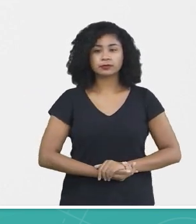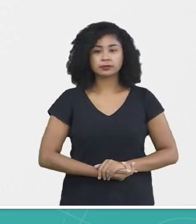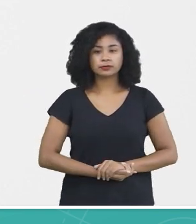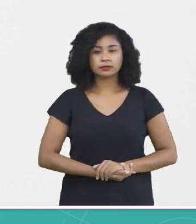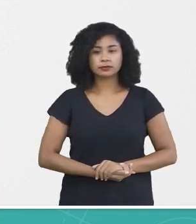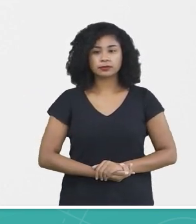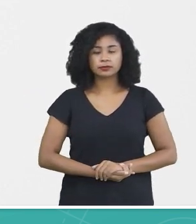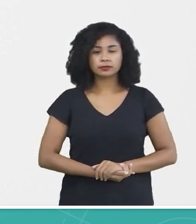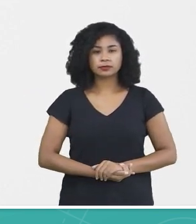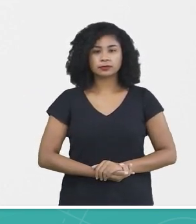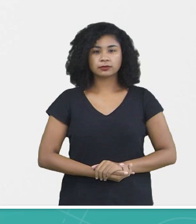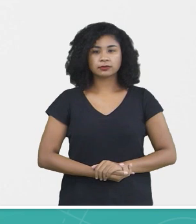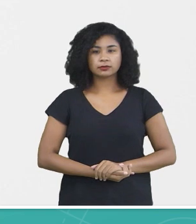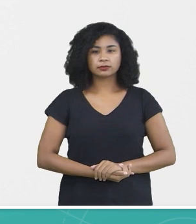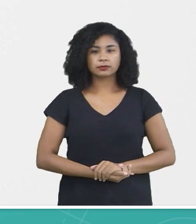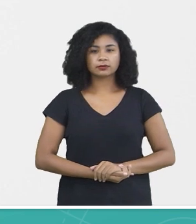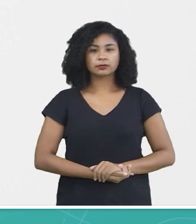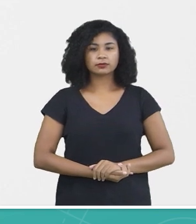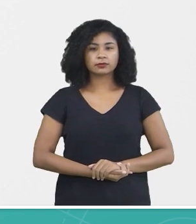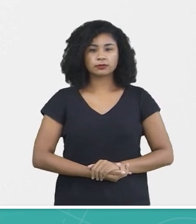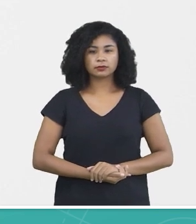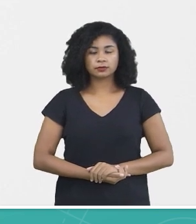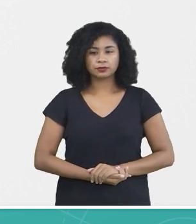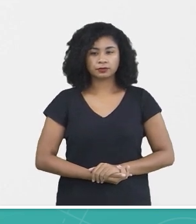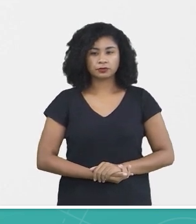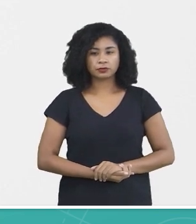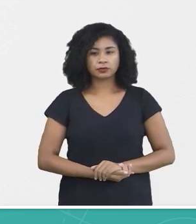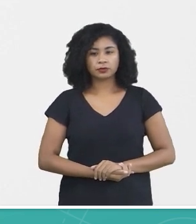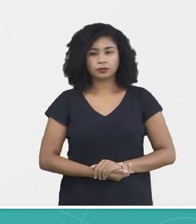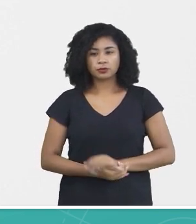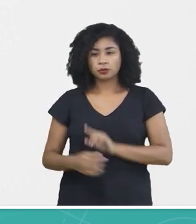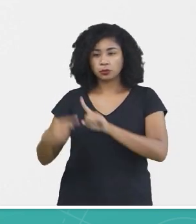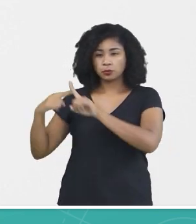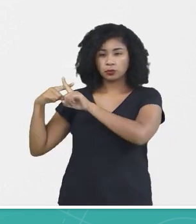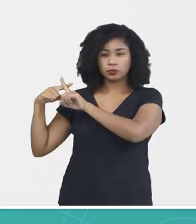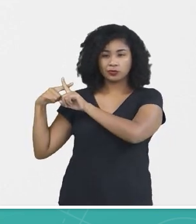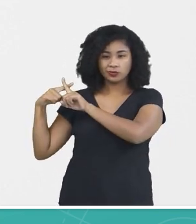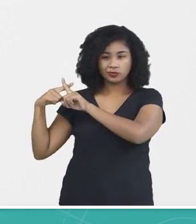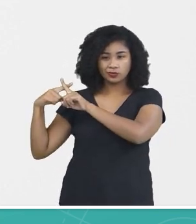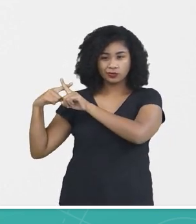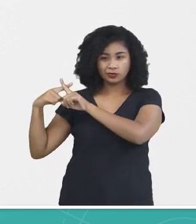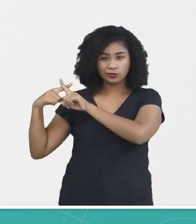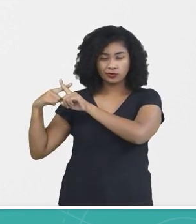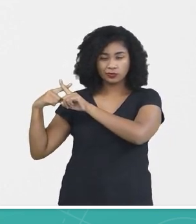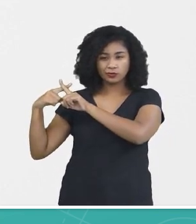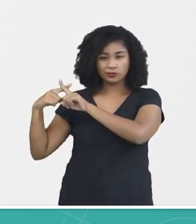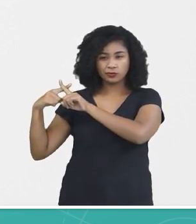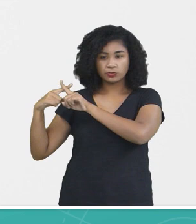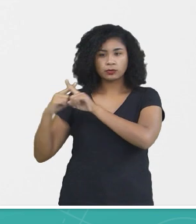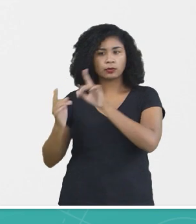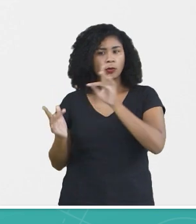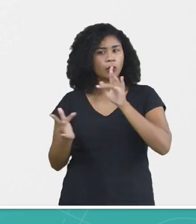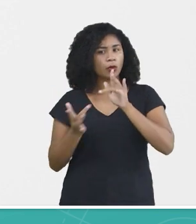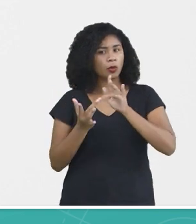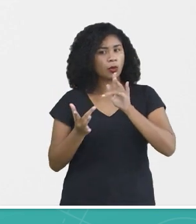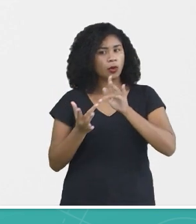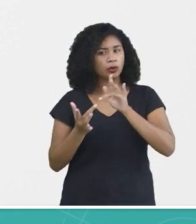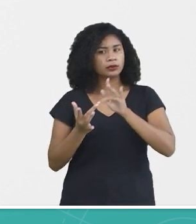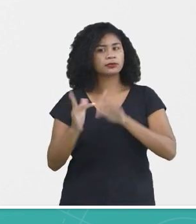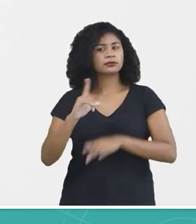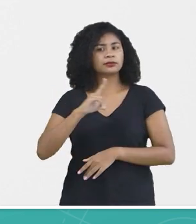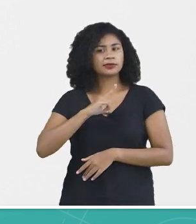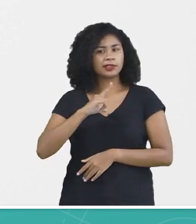Pronto, olha, eu tenho aqui as duas retas concorrentes, a reta E e D no desenho, mas olha, são retas